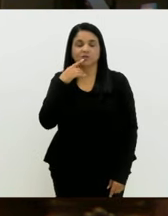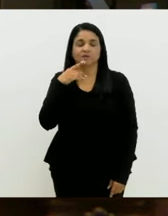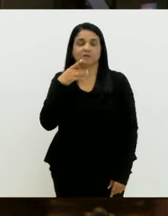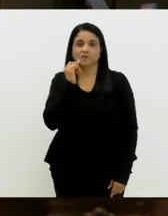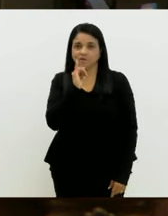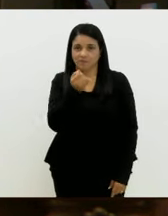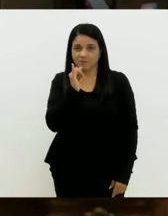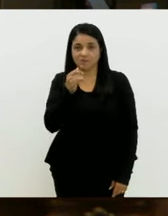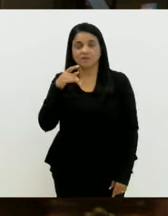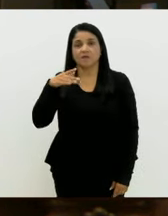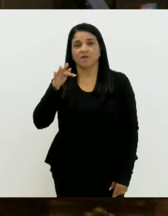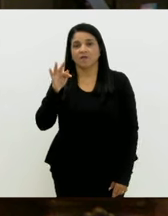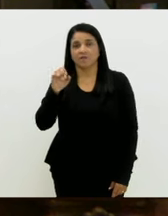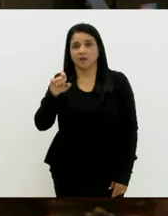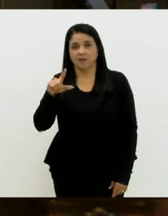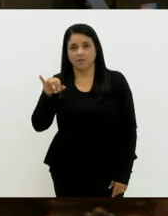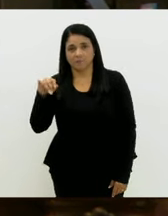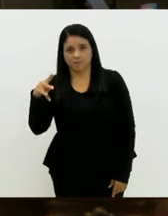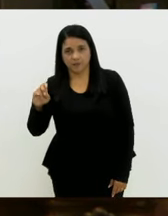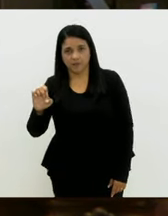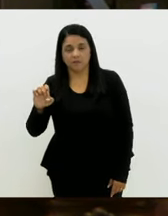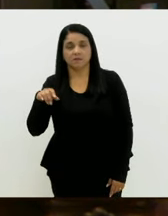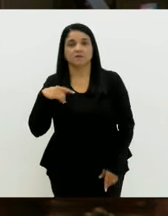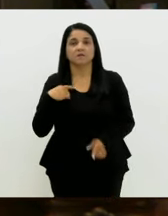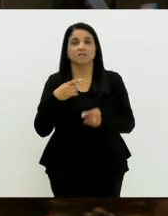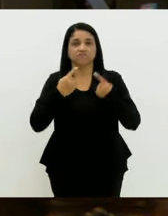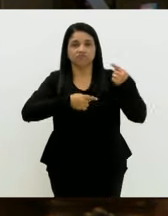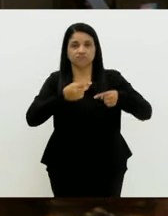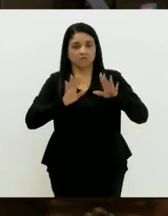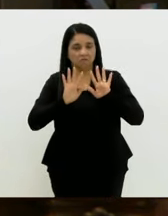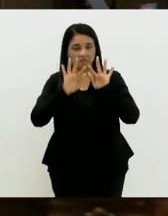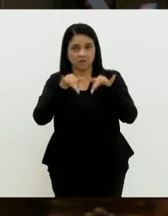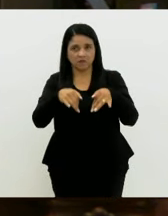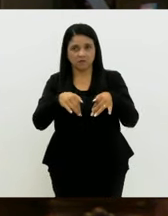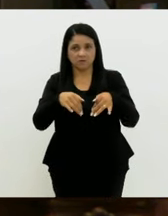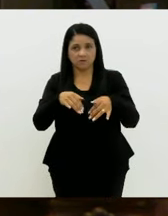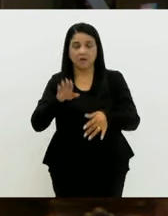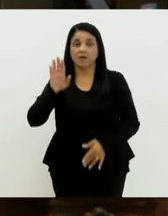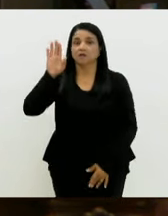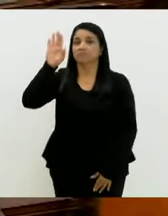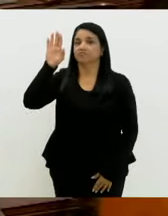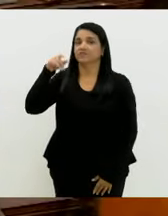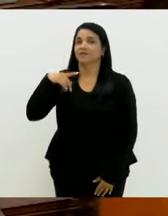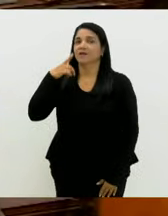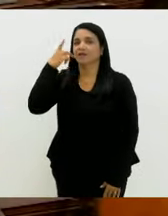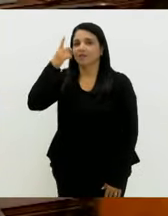Em discussão, não havendo quem queira discutir, encerrada a discussão. Deputado Chico Machado.